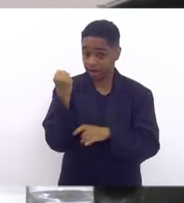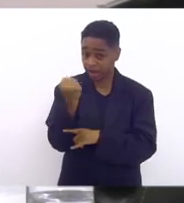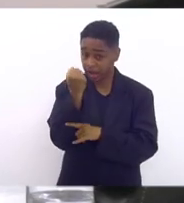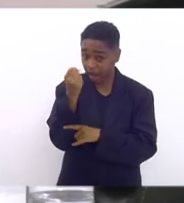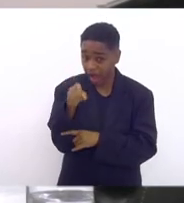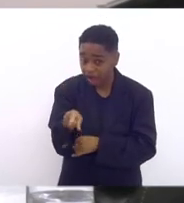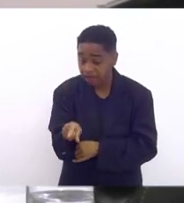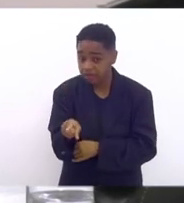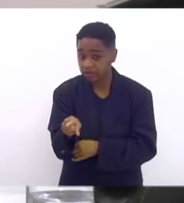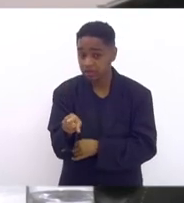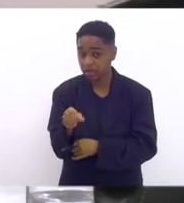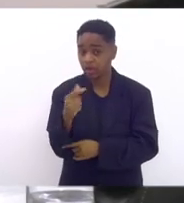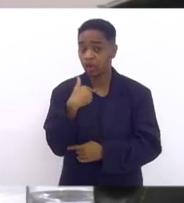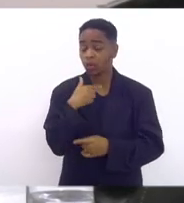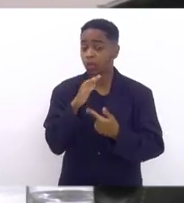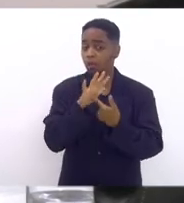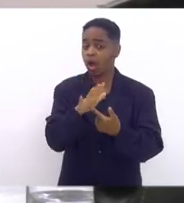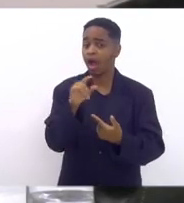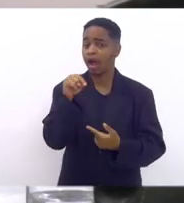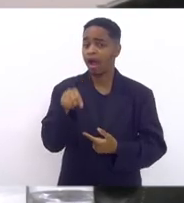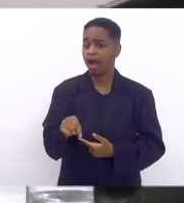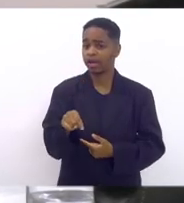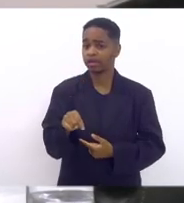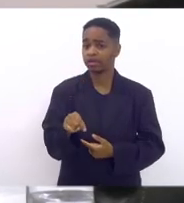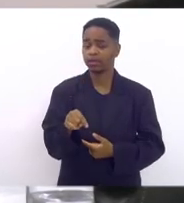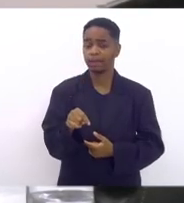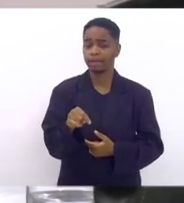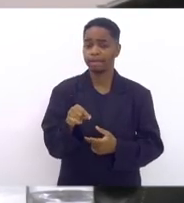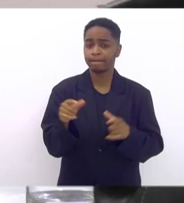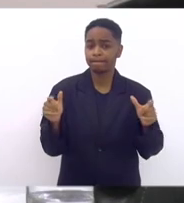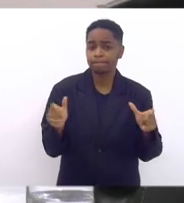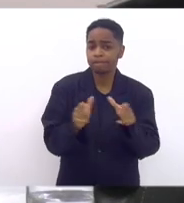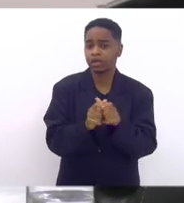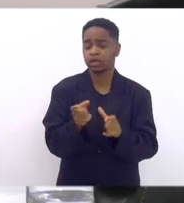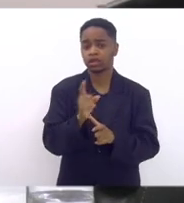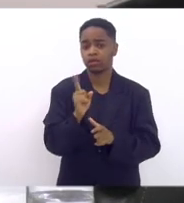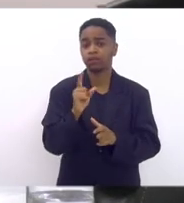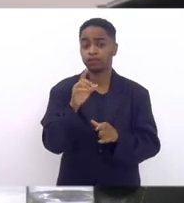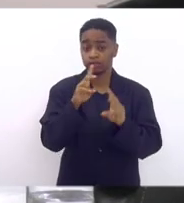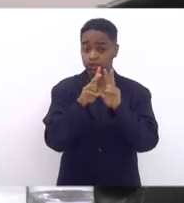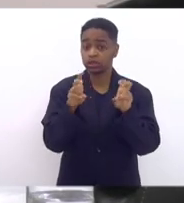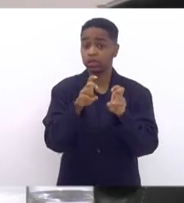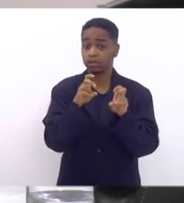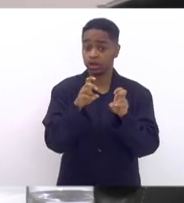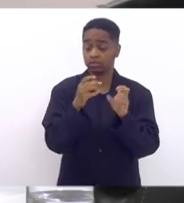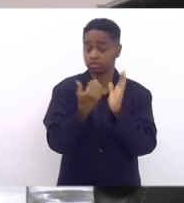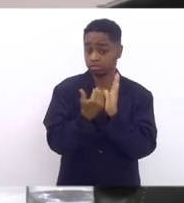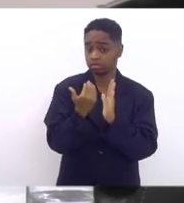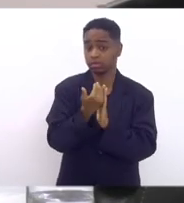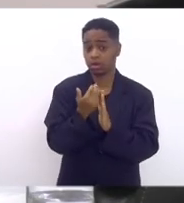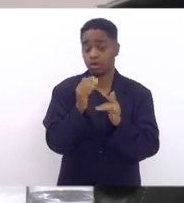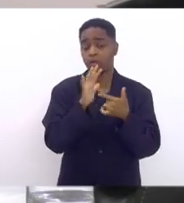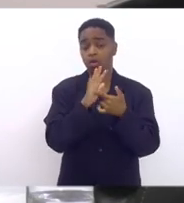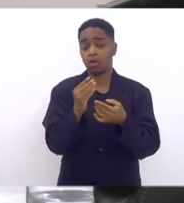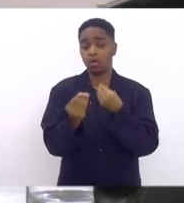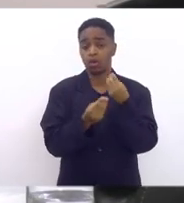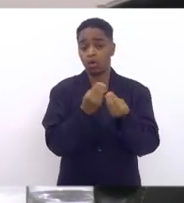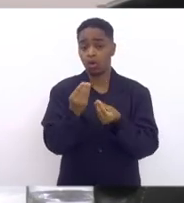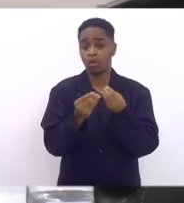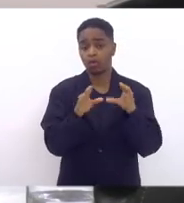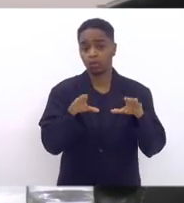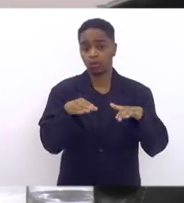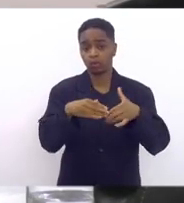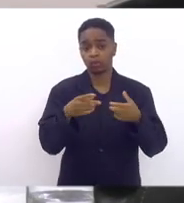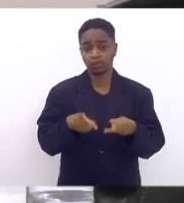essa que eu não tô trazendo aqui uma questão pequena nós estamos trazendo aqui uma questão grande é o desdobramento de uma comissão permanente que